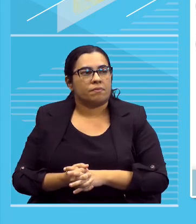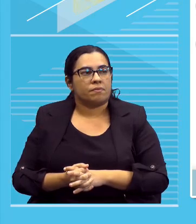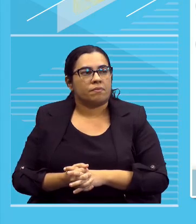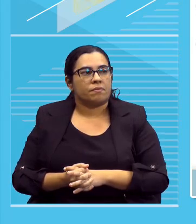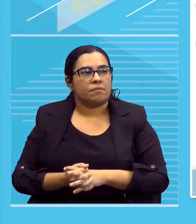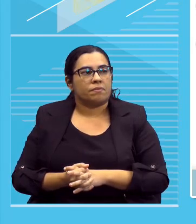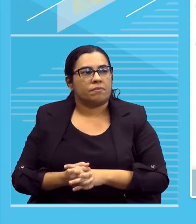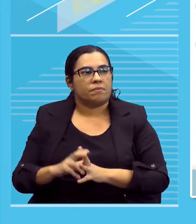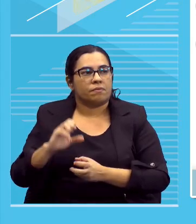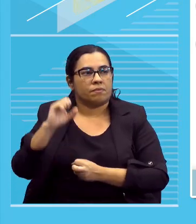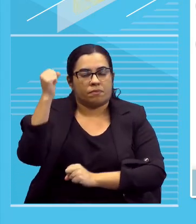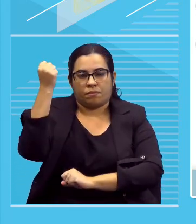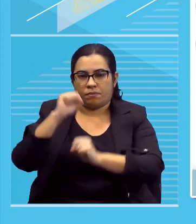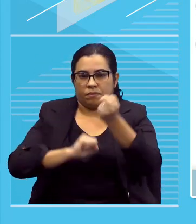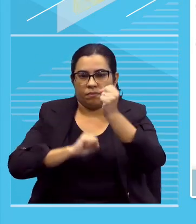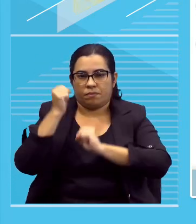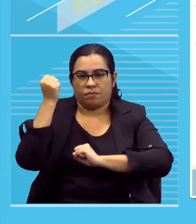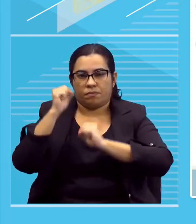indústria